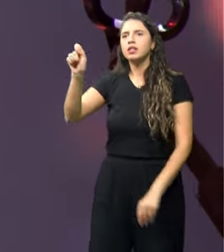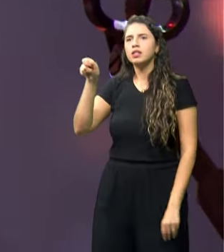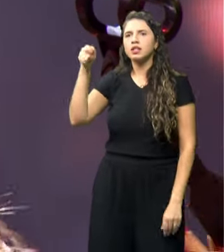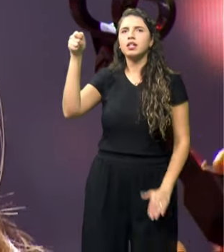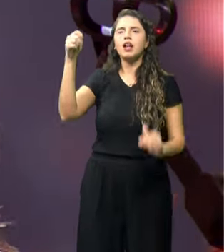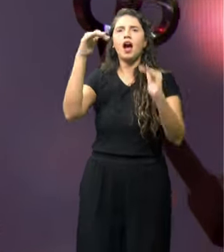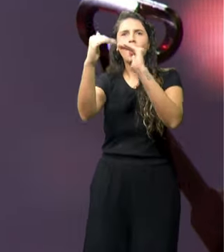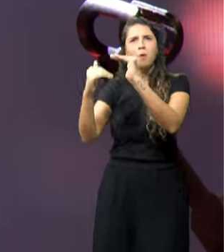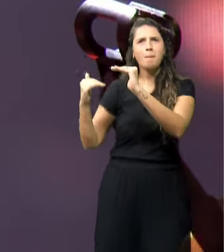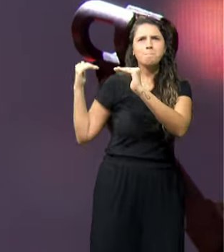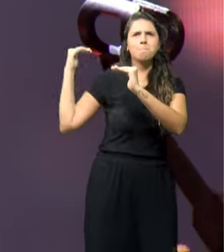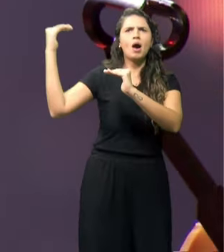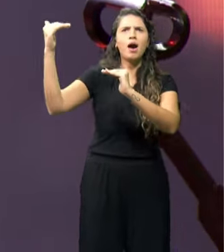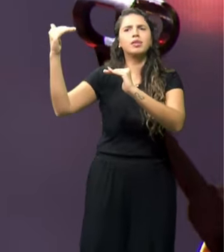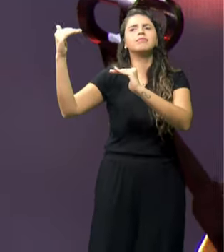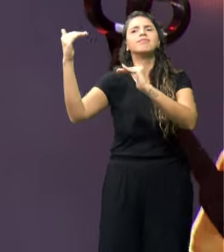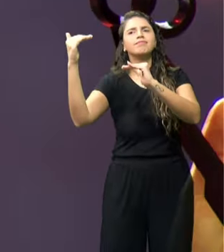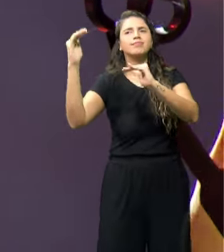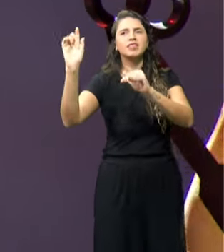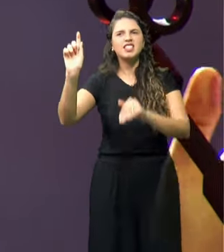Elohim,